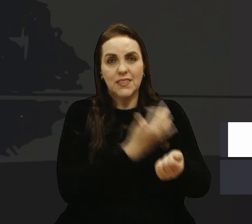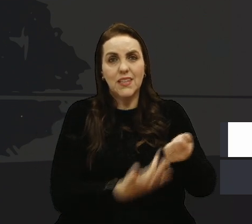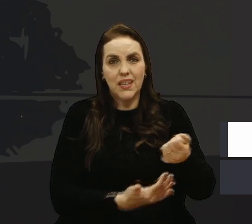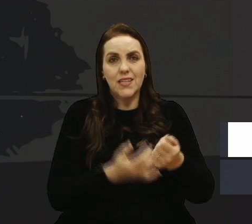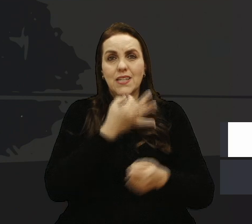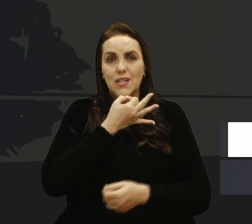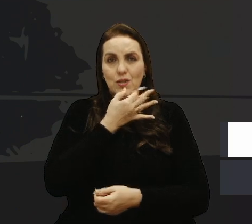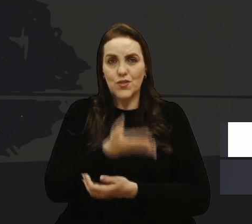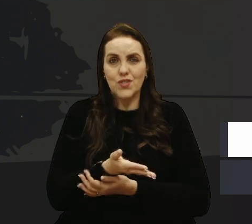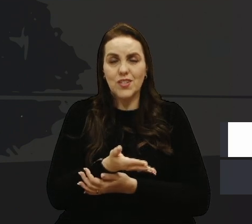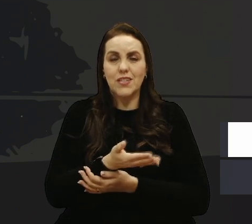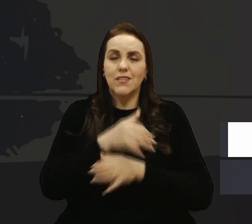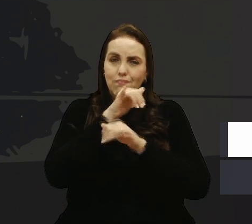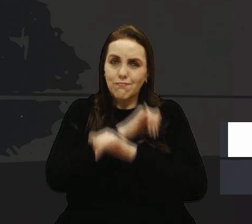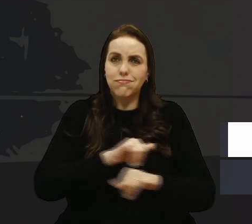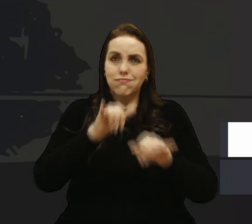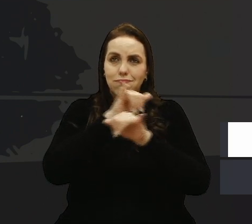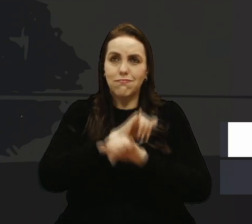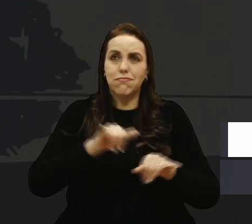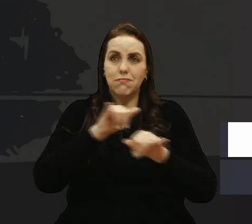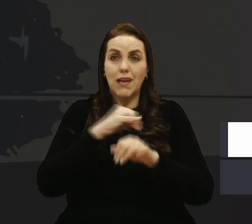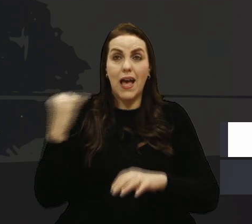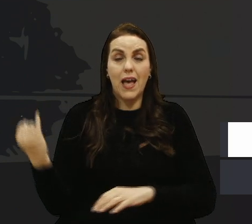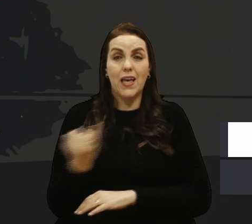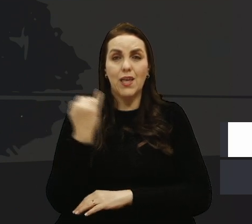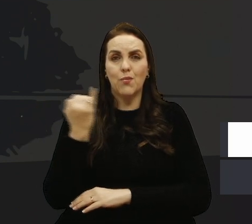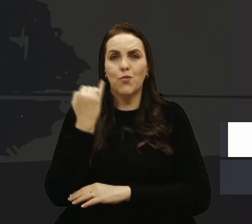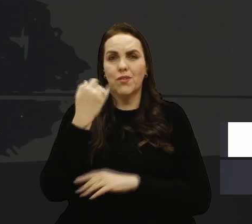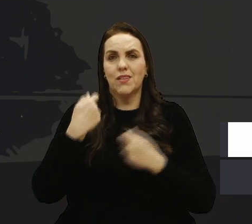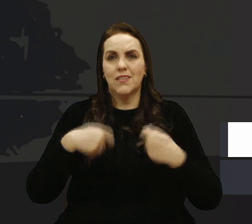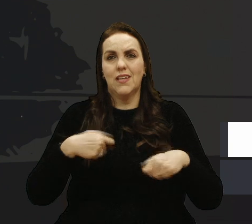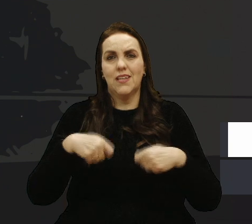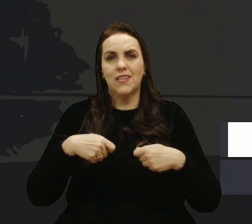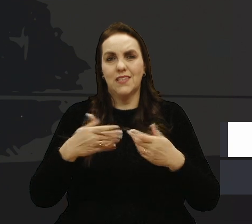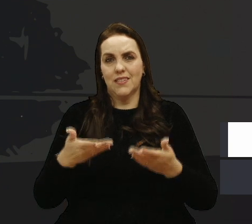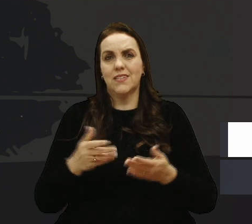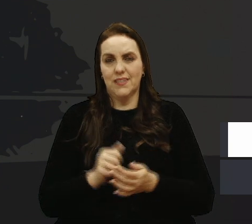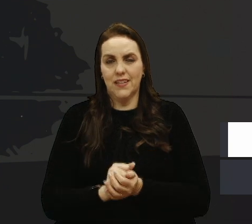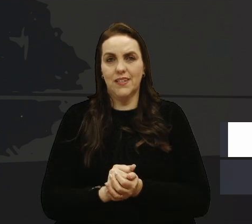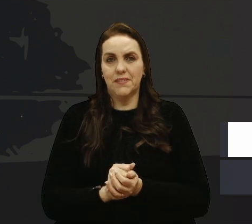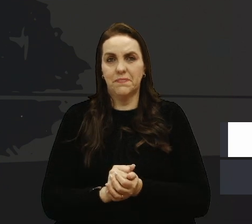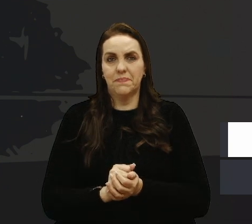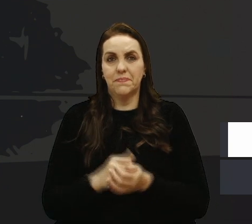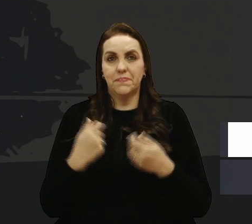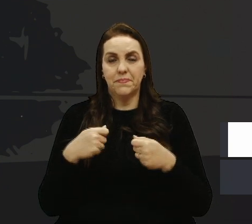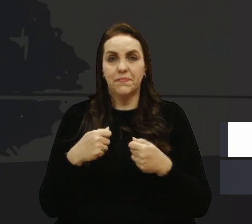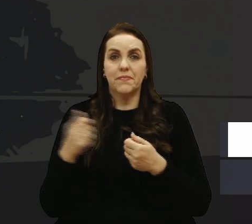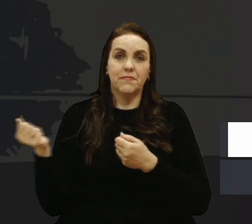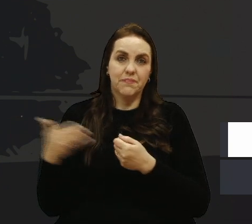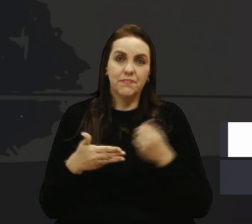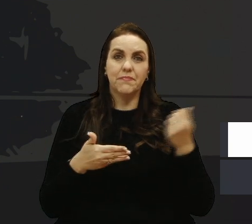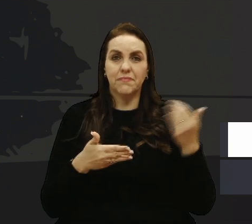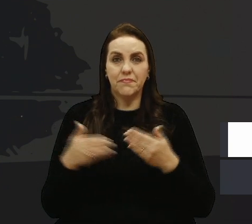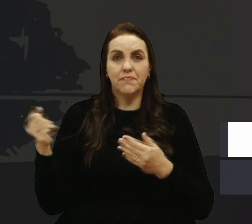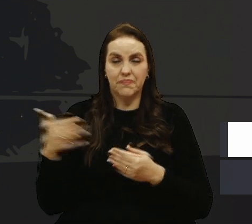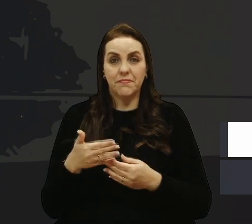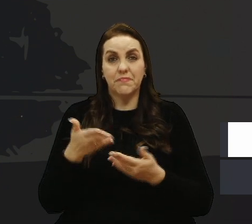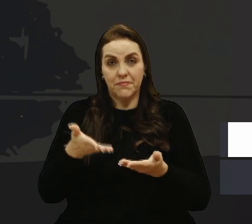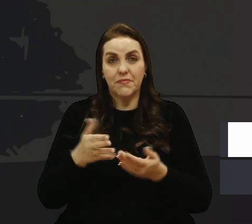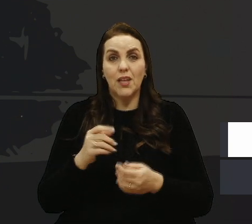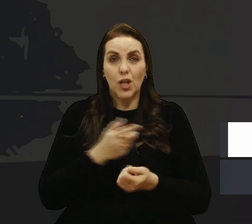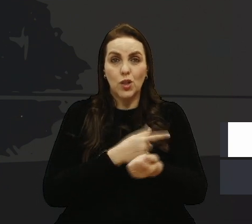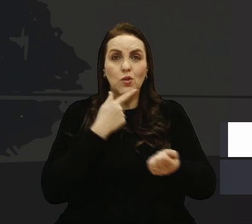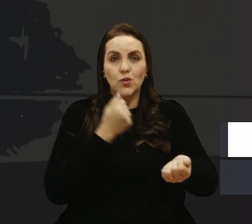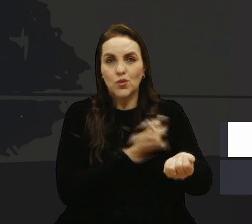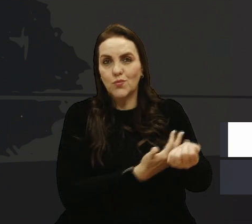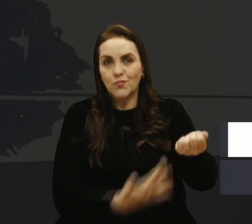propagar a importância e a necessidade de trazer doadores para o nosso Hemocentro.